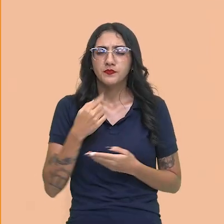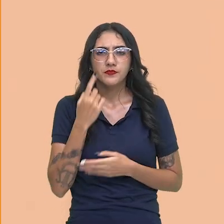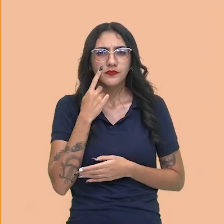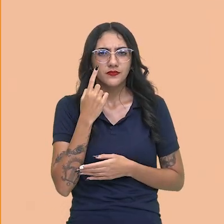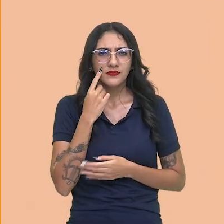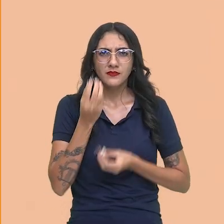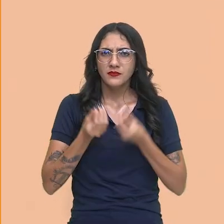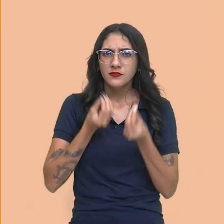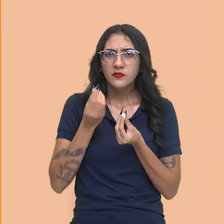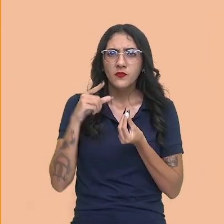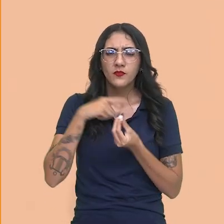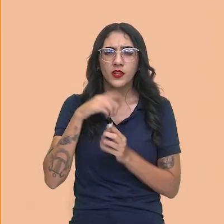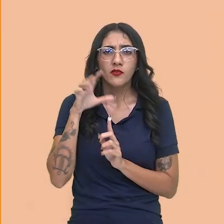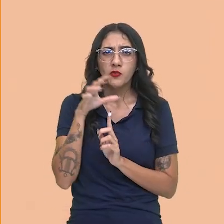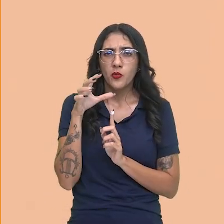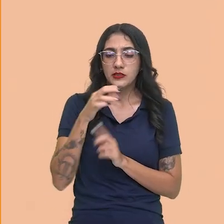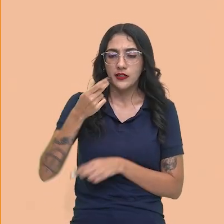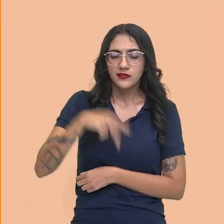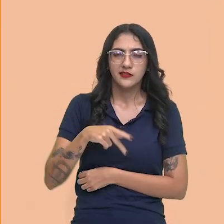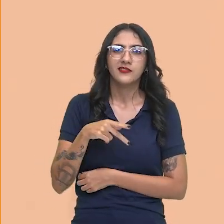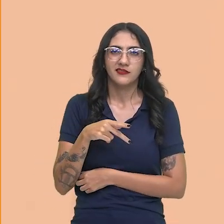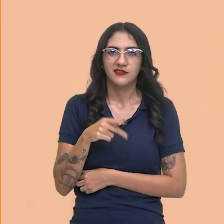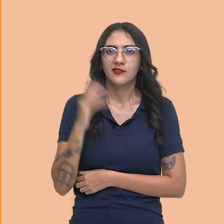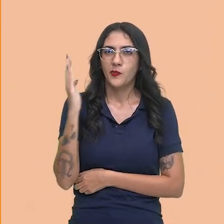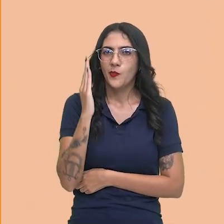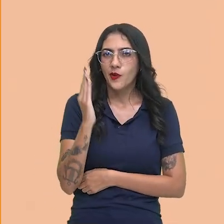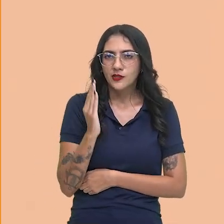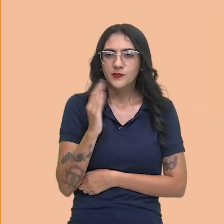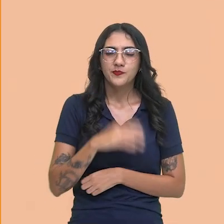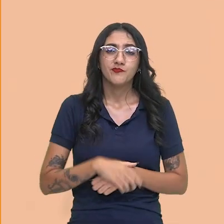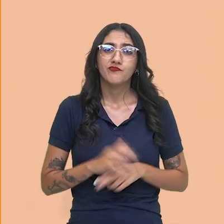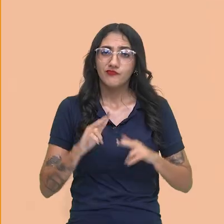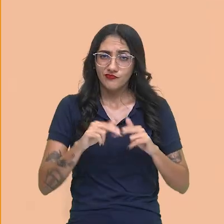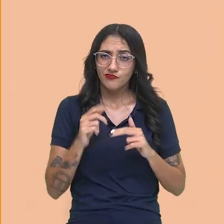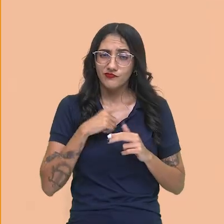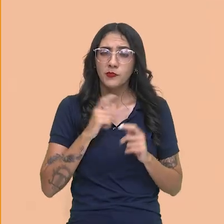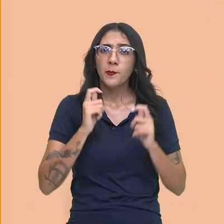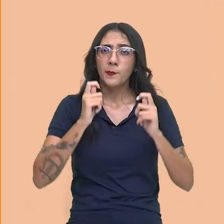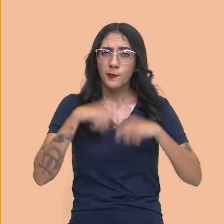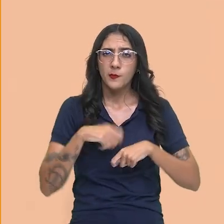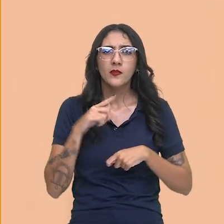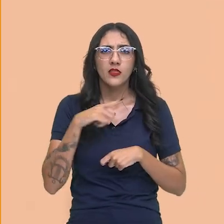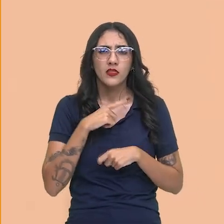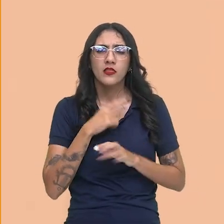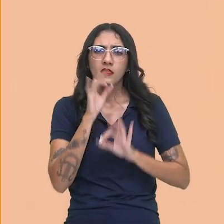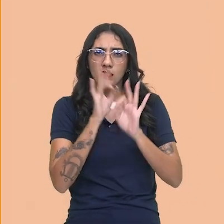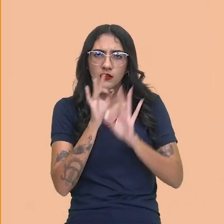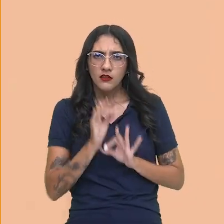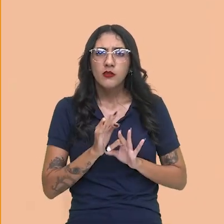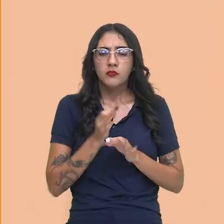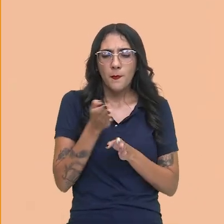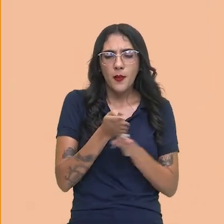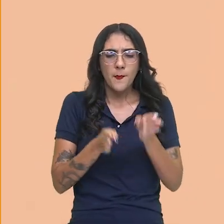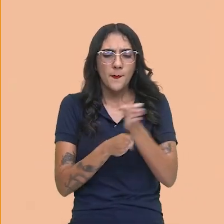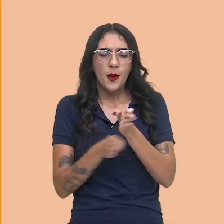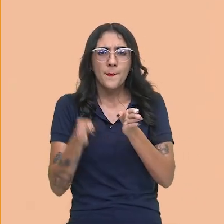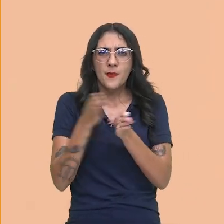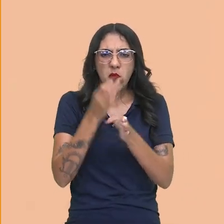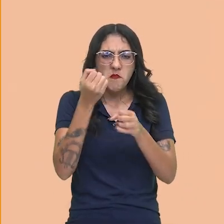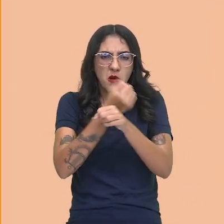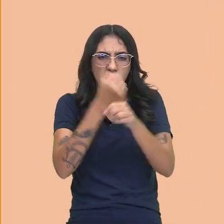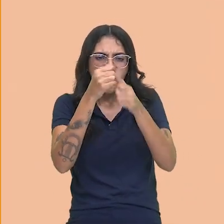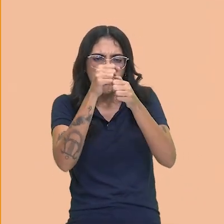uma influência grande no nosso país, né, no Brasil. Então, é possível dizer que a queda do Muro de Berlim ela vai afetar,